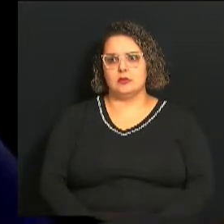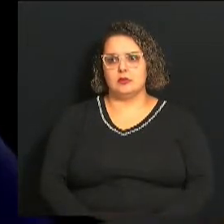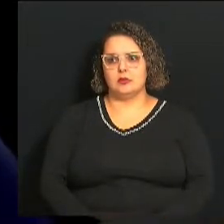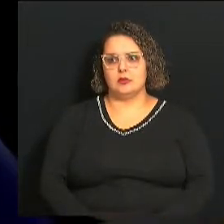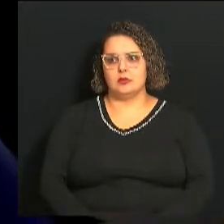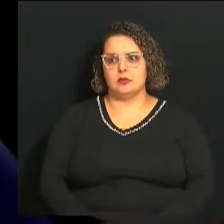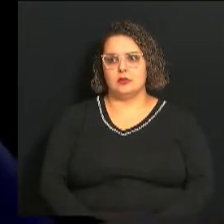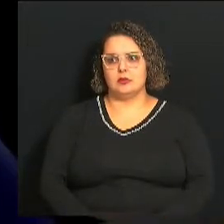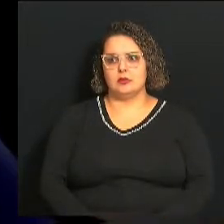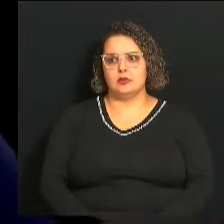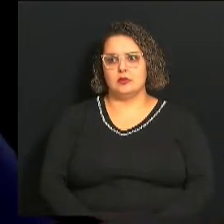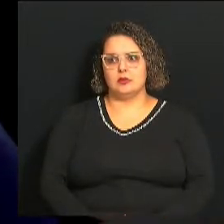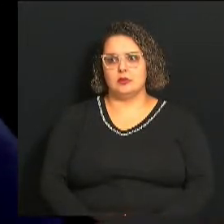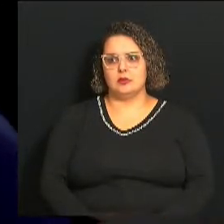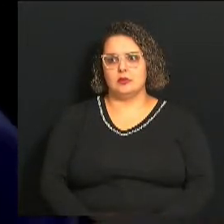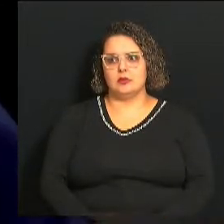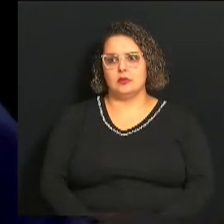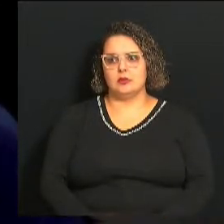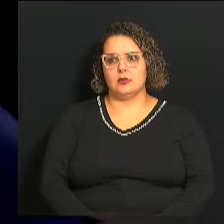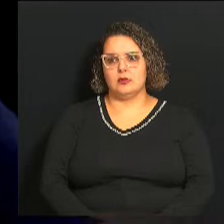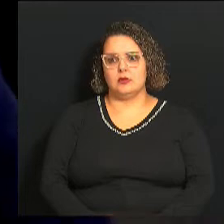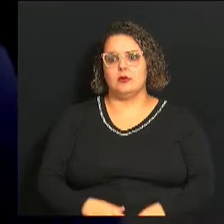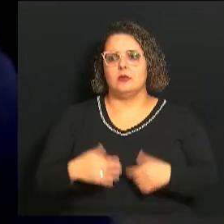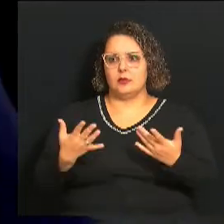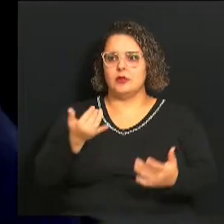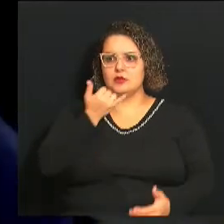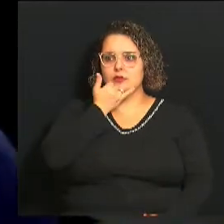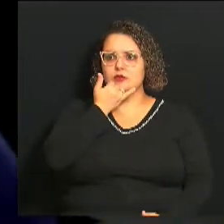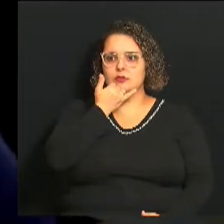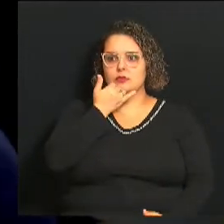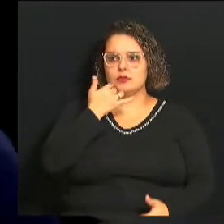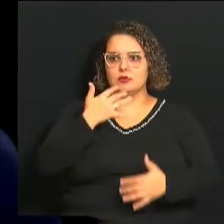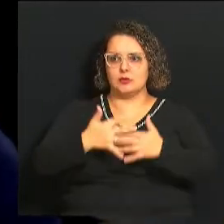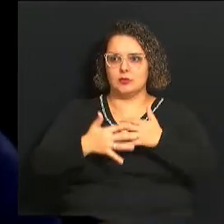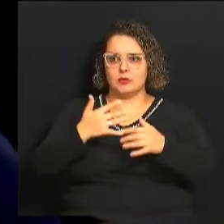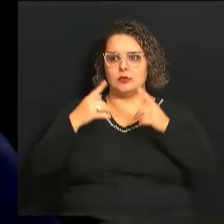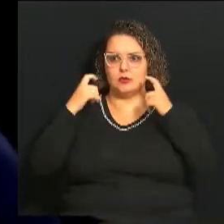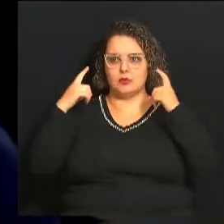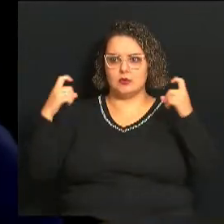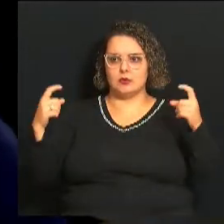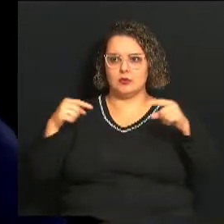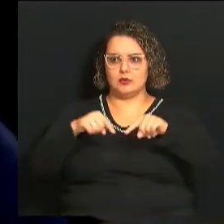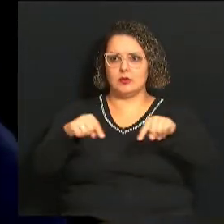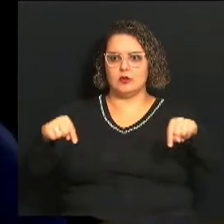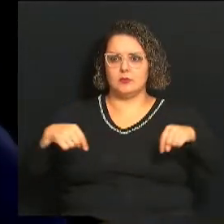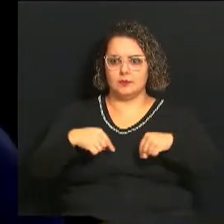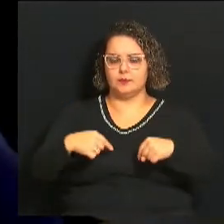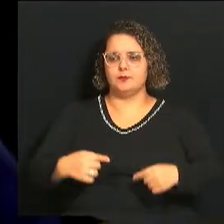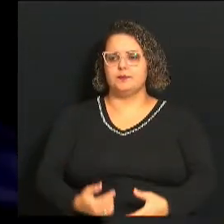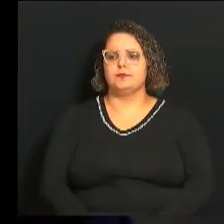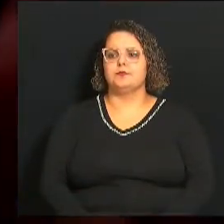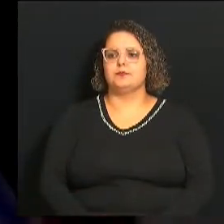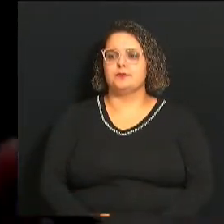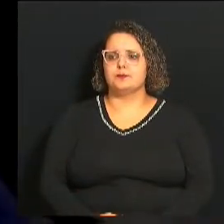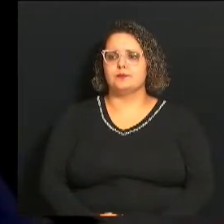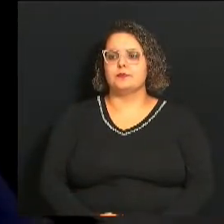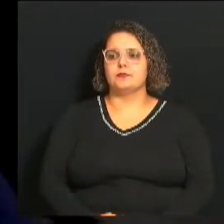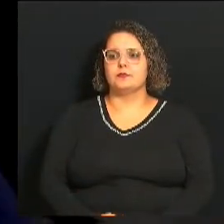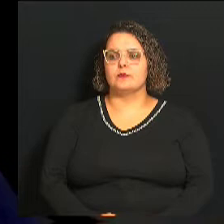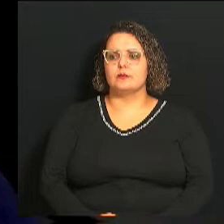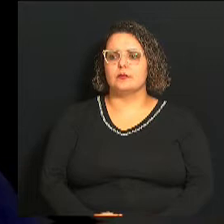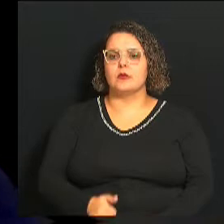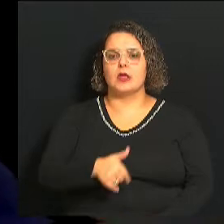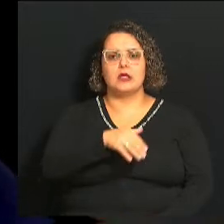Não, o meu também. Bom, pessoal, desculpa aqui, está dando um pouco de eco na sala, tá bom? Então, assim,